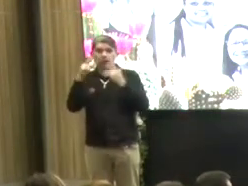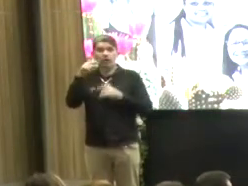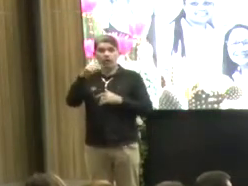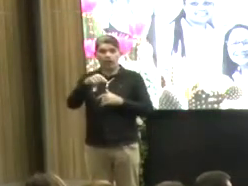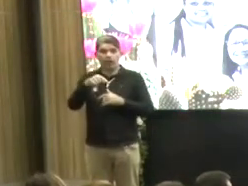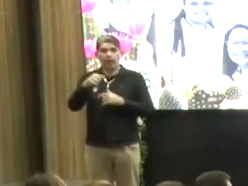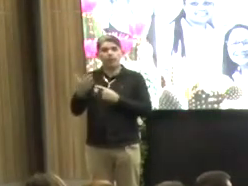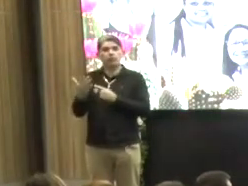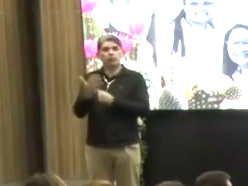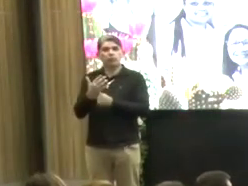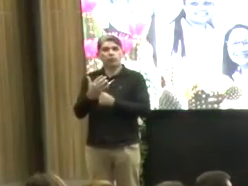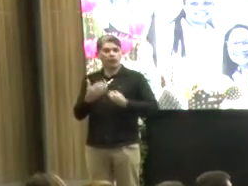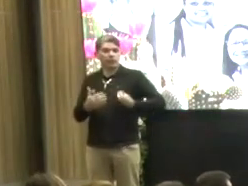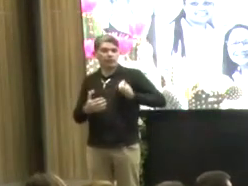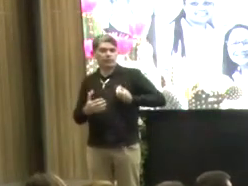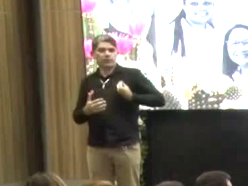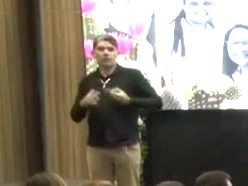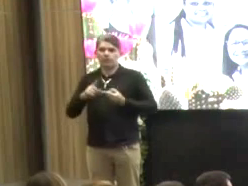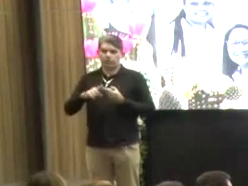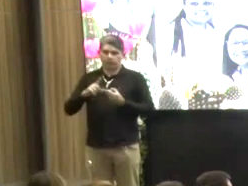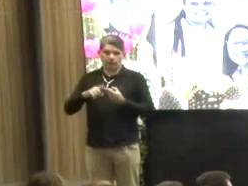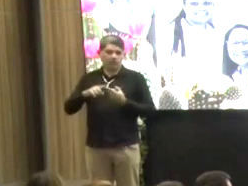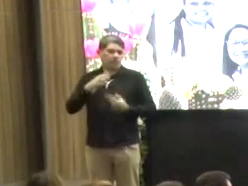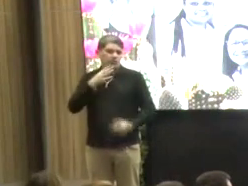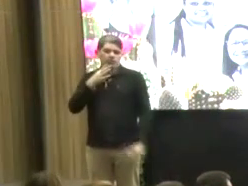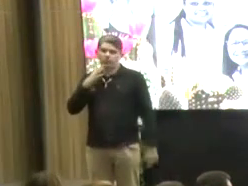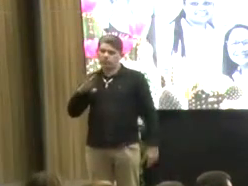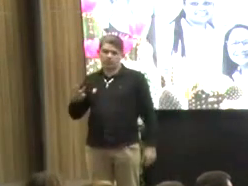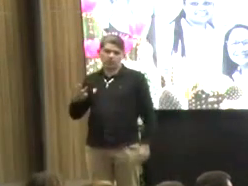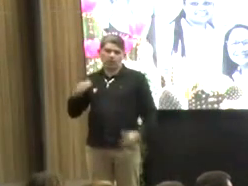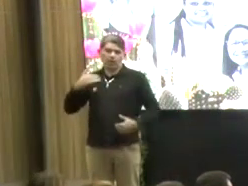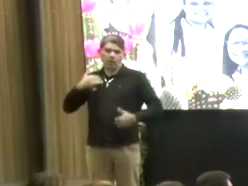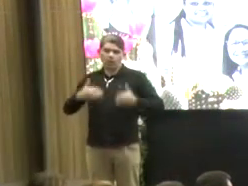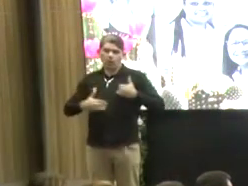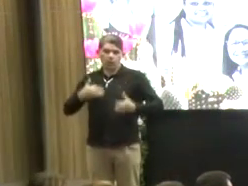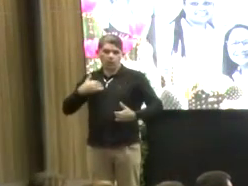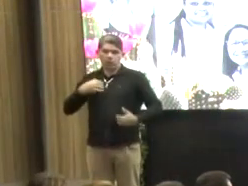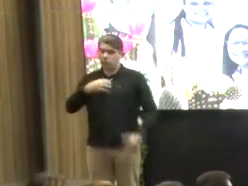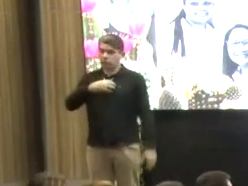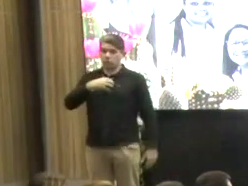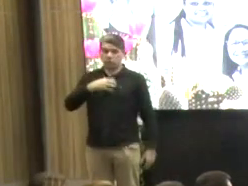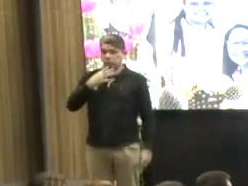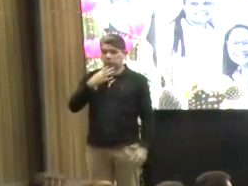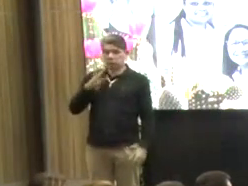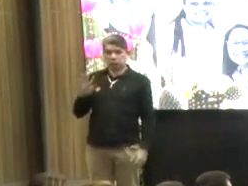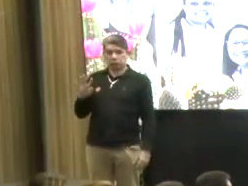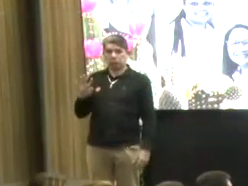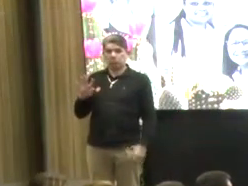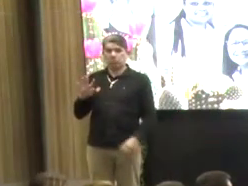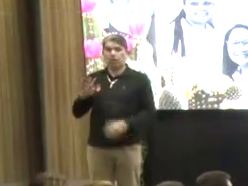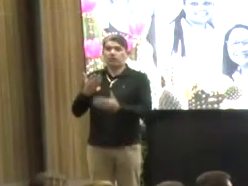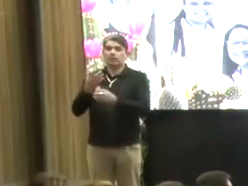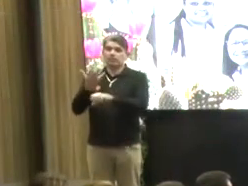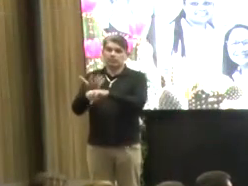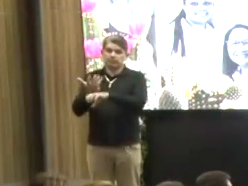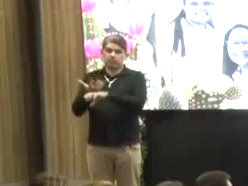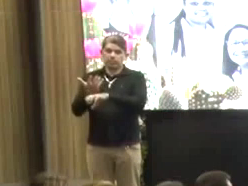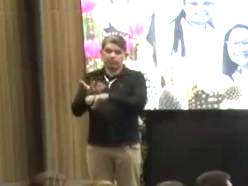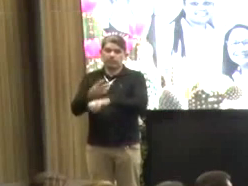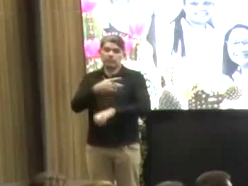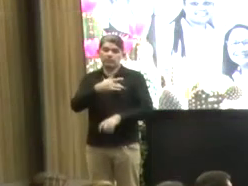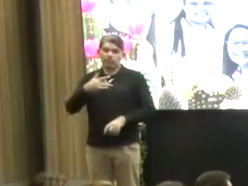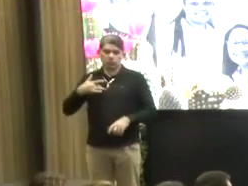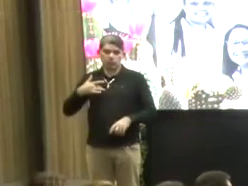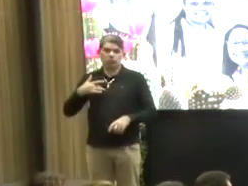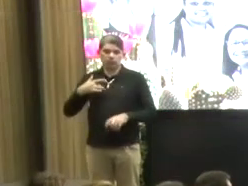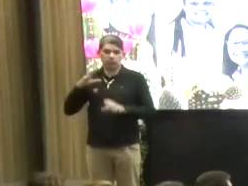na minha vida. Eu também não conhecia sobre o meu corpo, meus sentimentos, e com a disciplina Saúde Integral da Mulher foi de grande valia para a